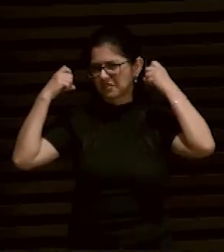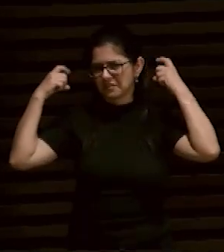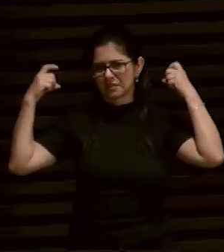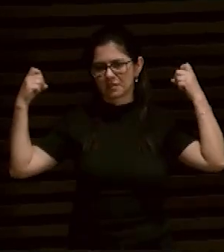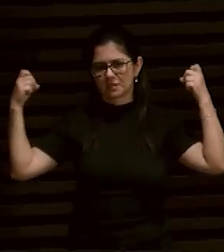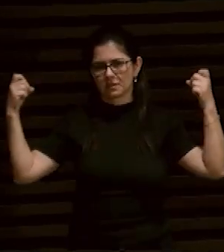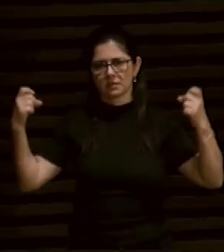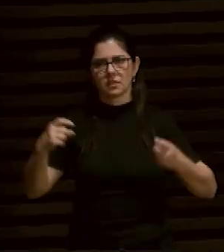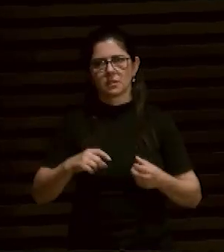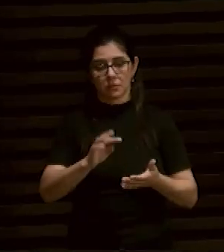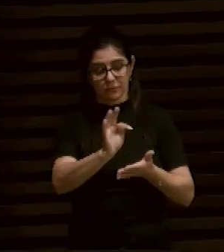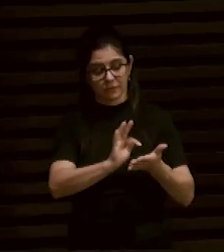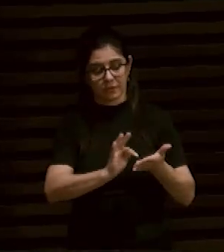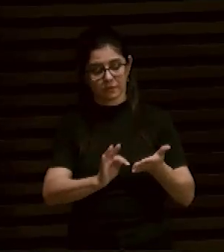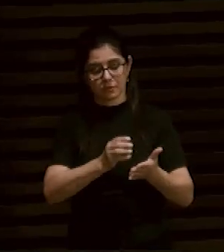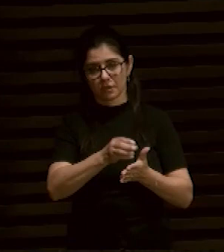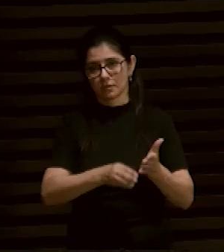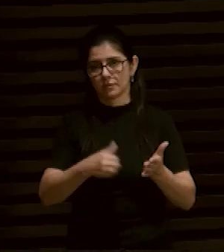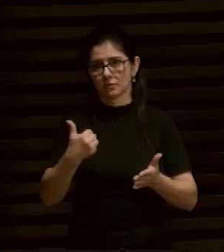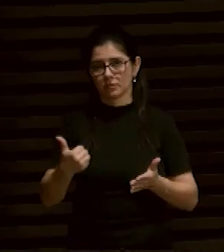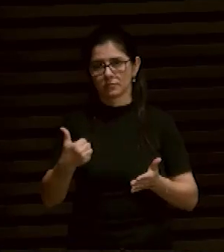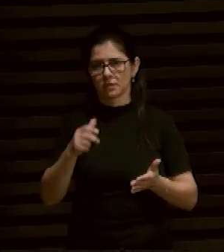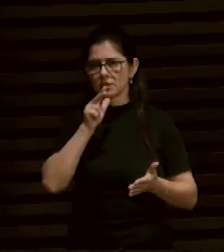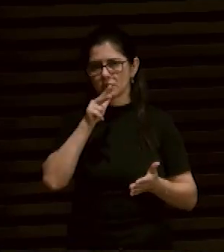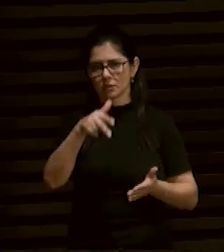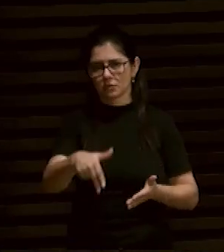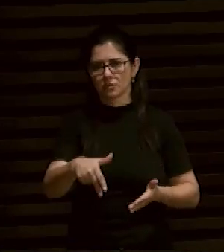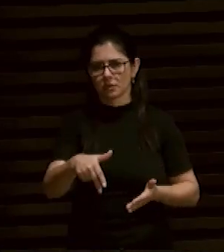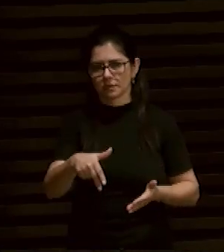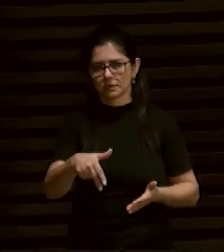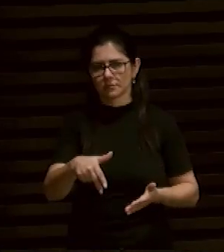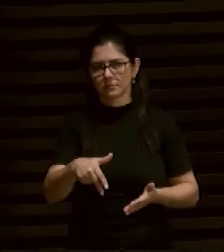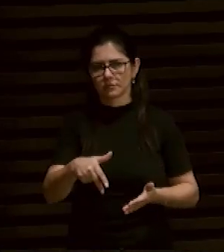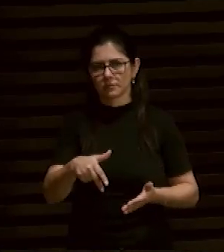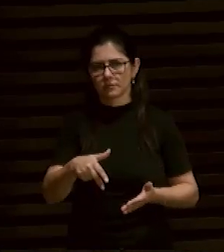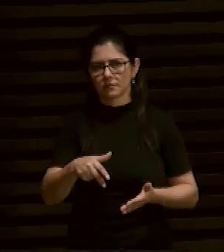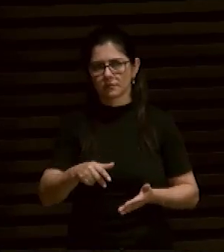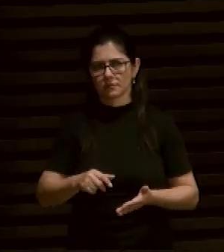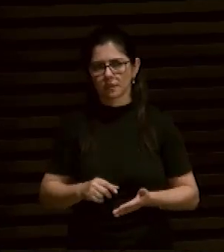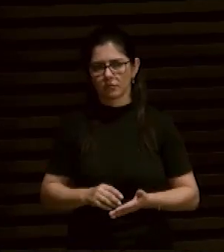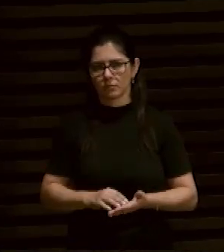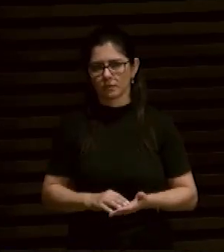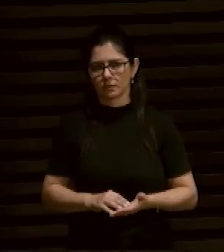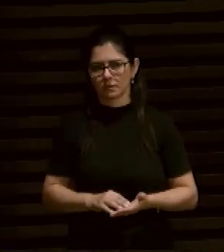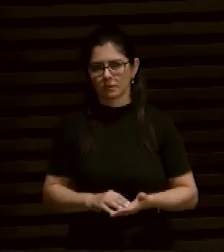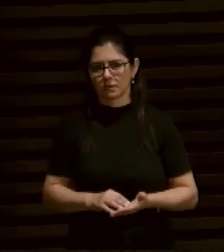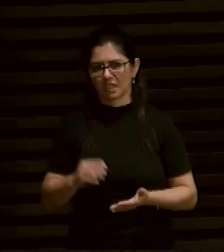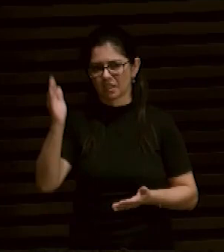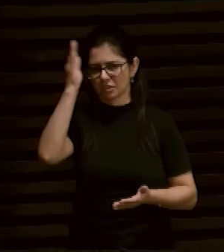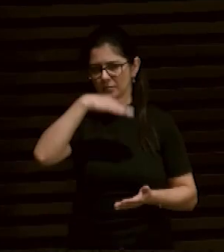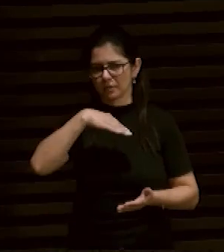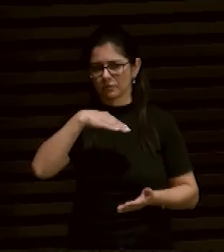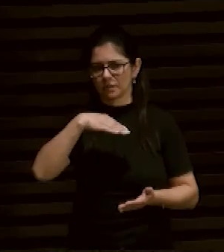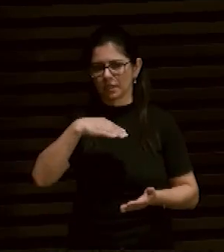1 do livro de Jonas, o texto fala que a maldade de Nínive chegou à presença do Senhor. E